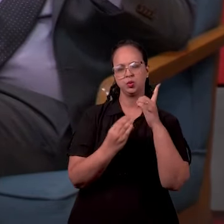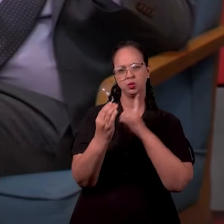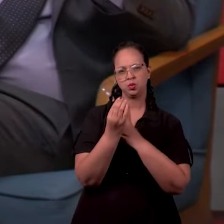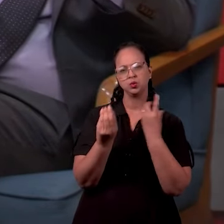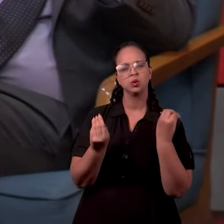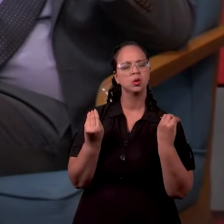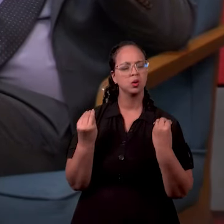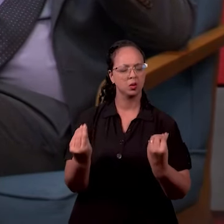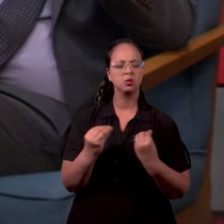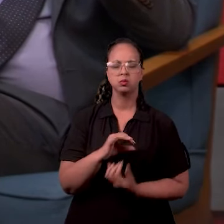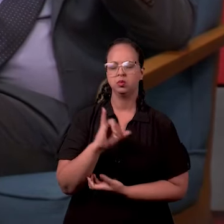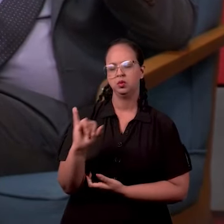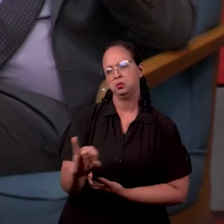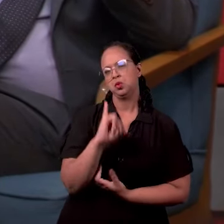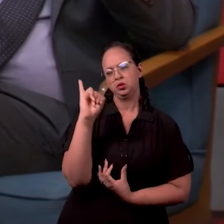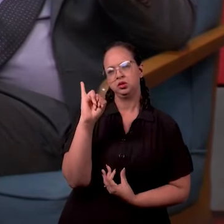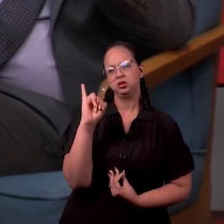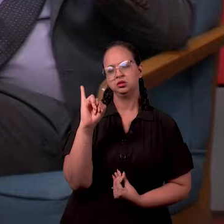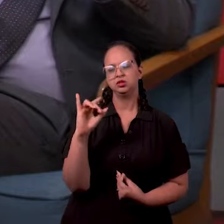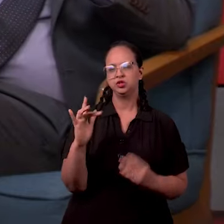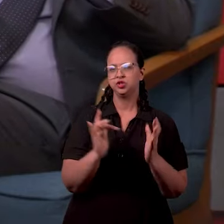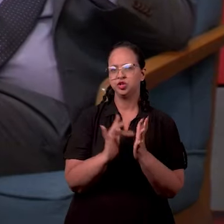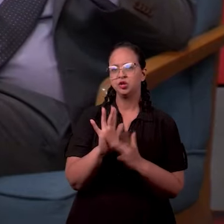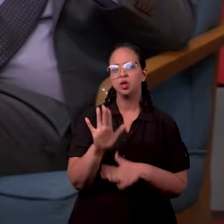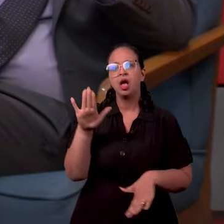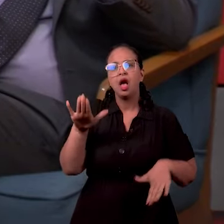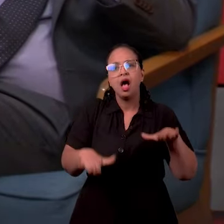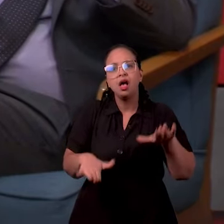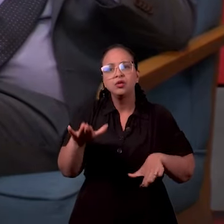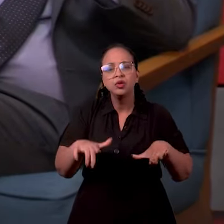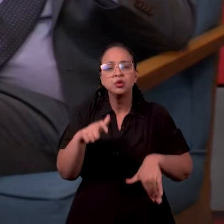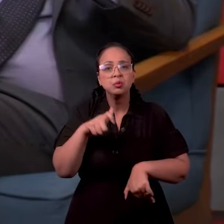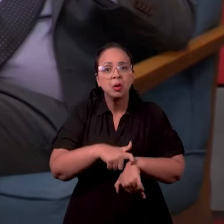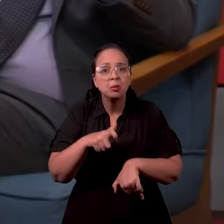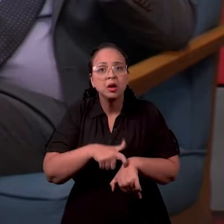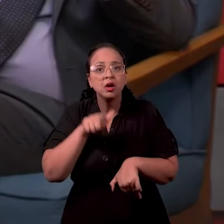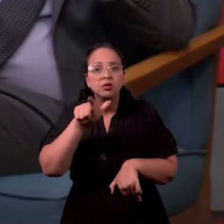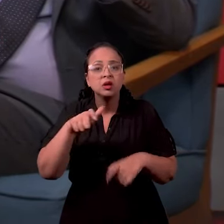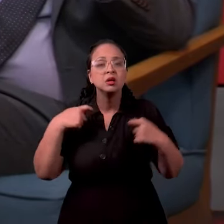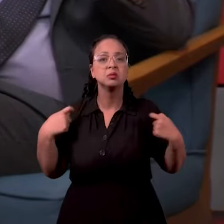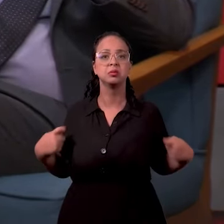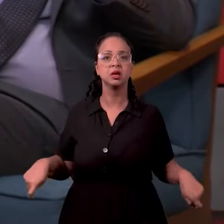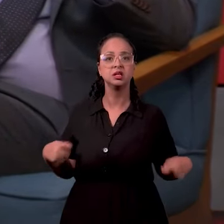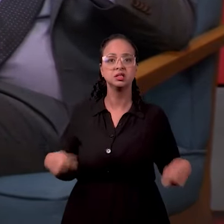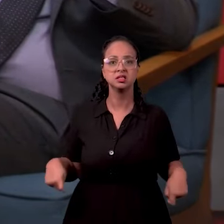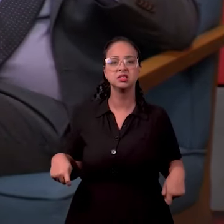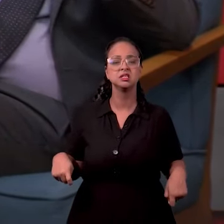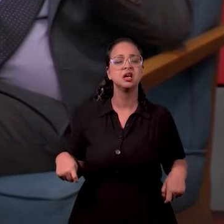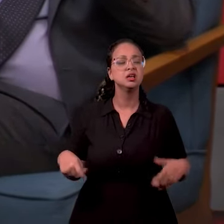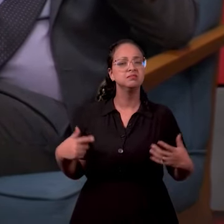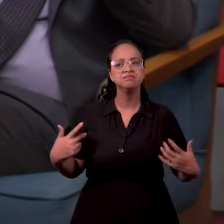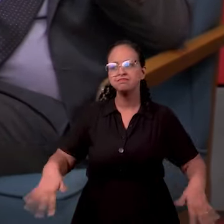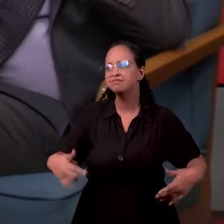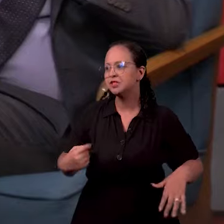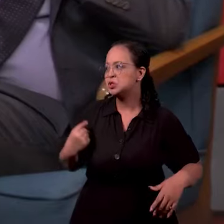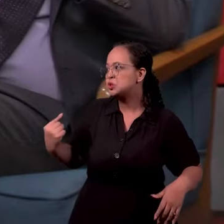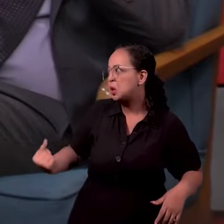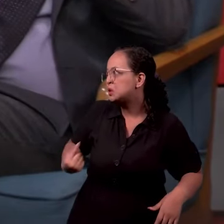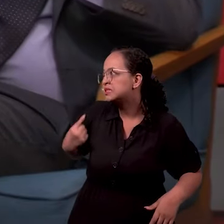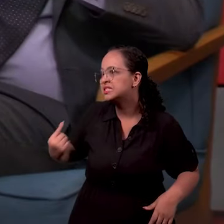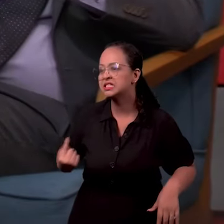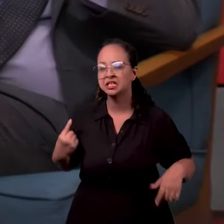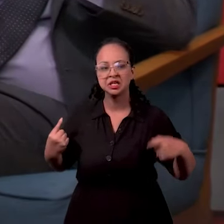a importância do sangue de Jesus, às vezes no momento onde você está só, sem ninguém, e